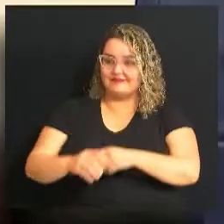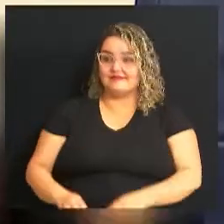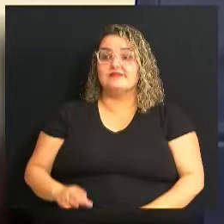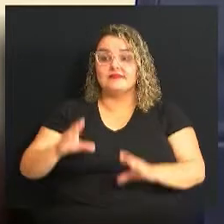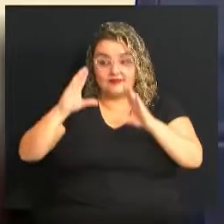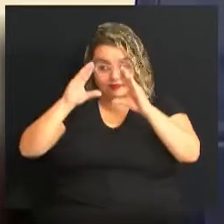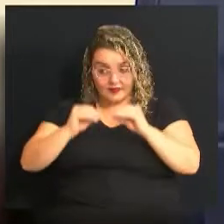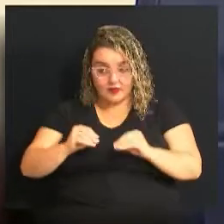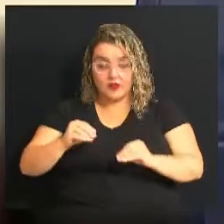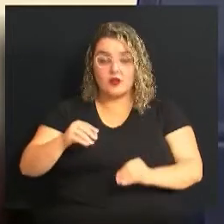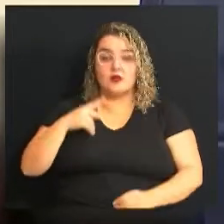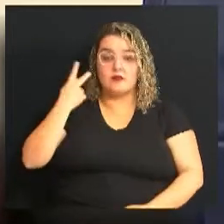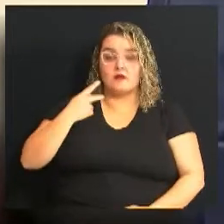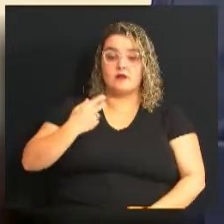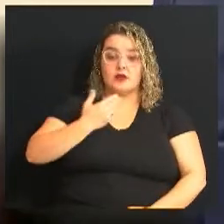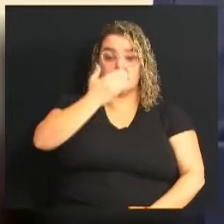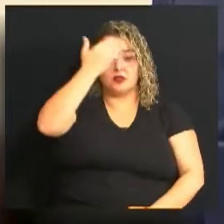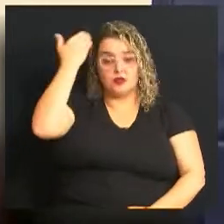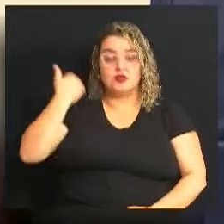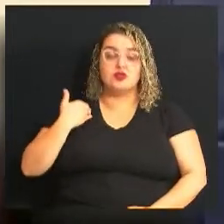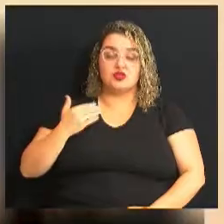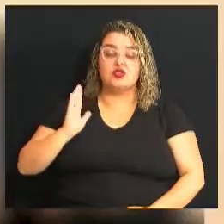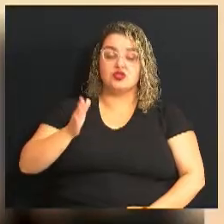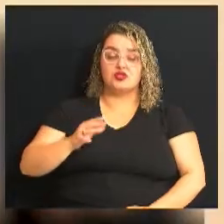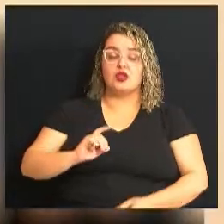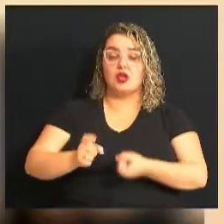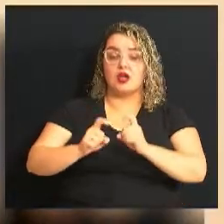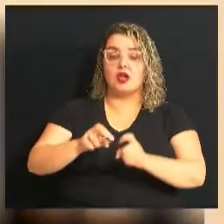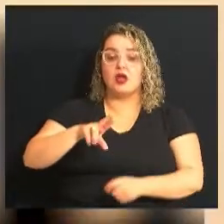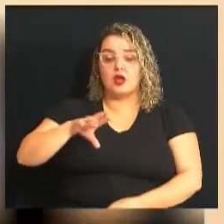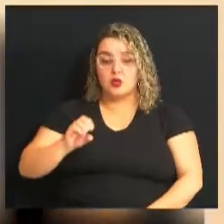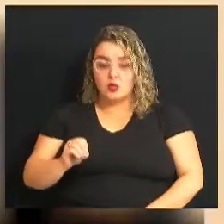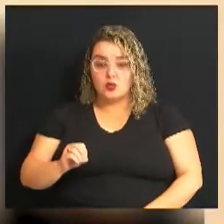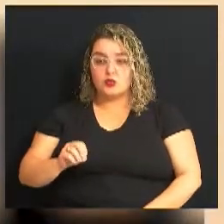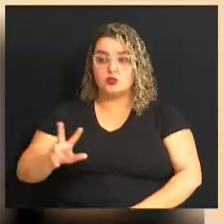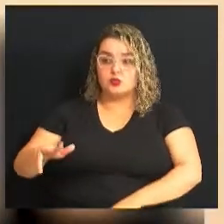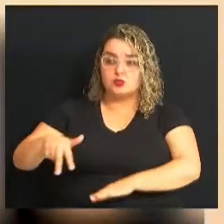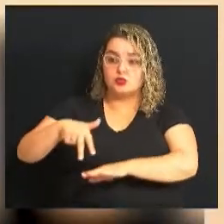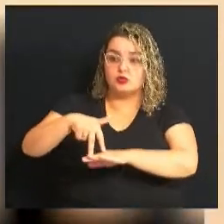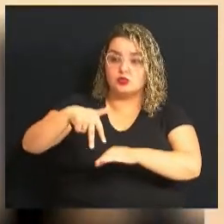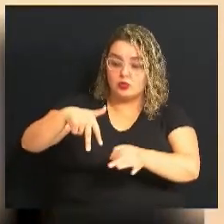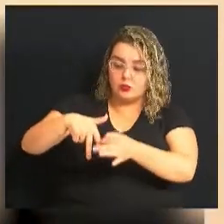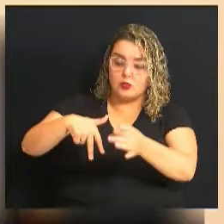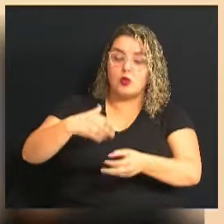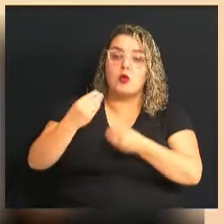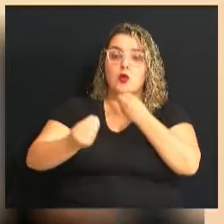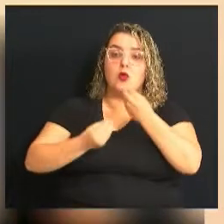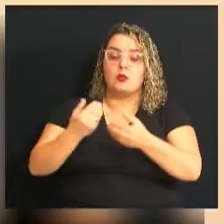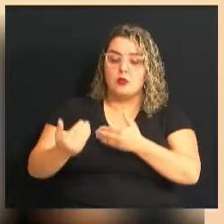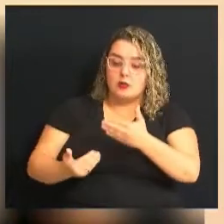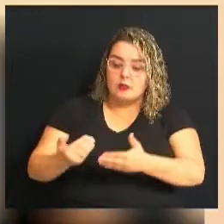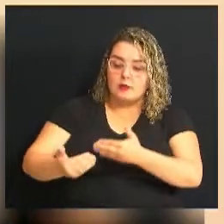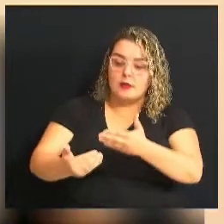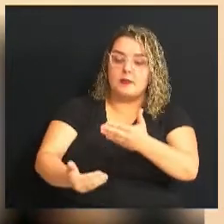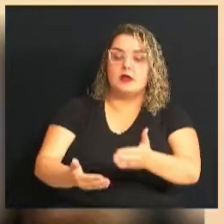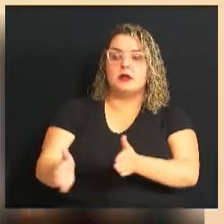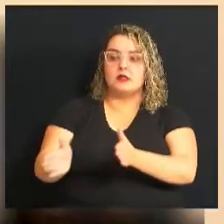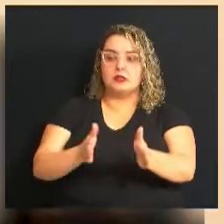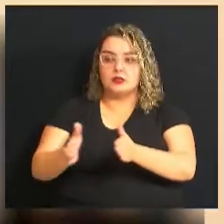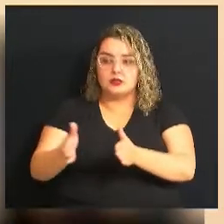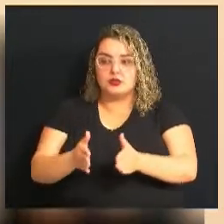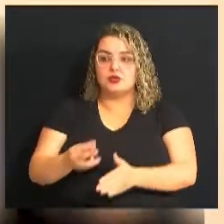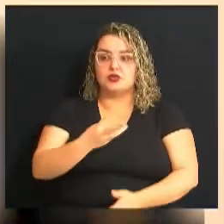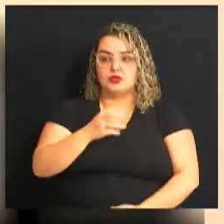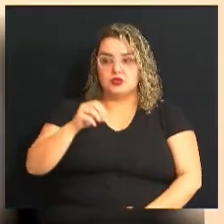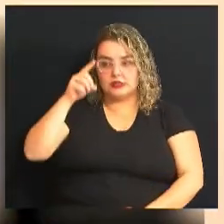Débora Palermo já comandou a reunião ordinária. Na tribuna, falou como deverá ser o trabalho neste período de 30